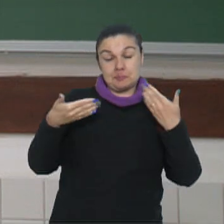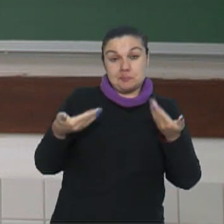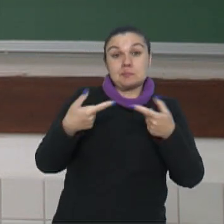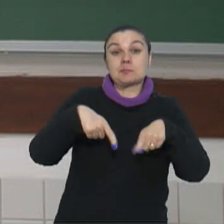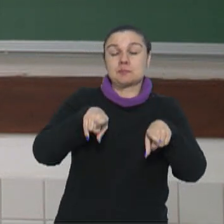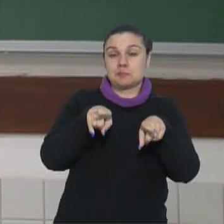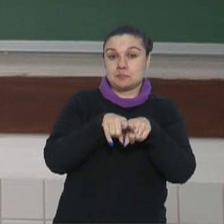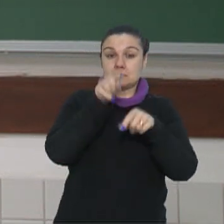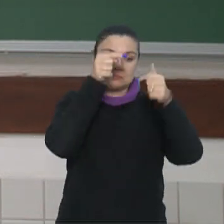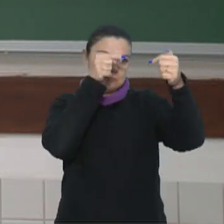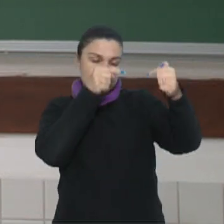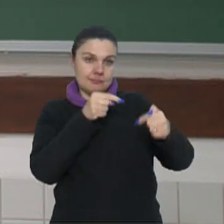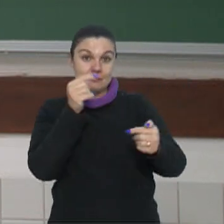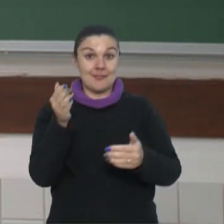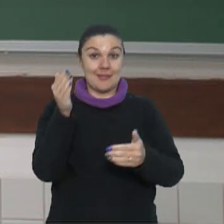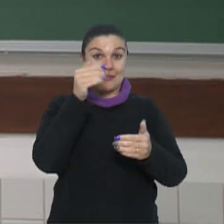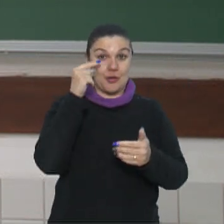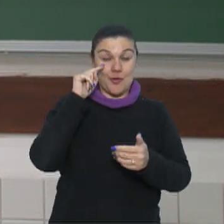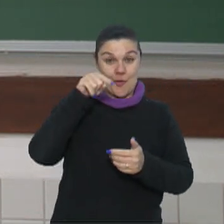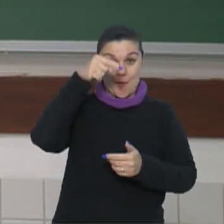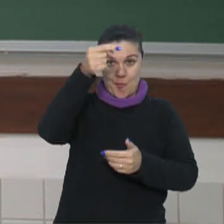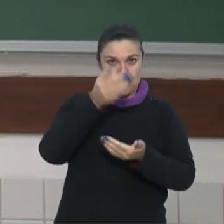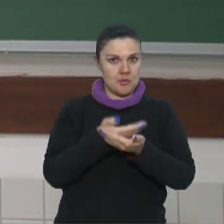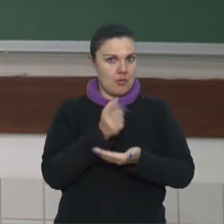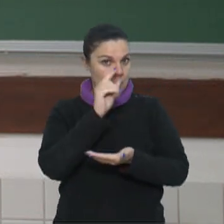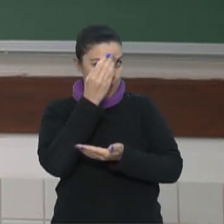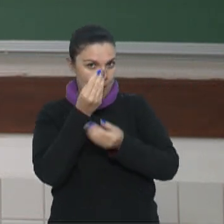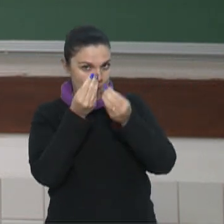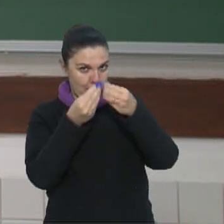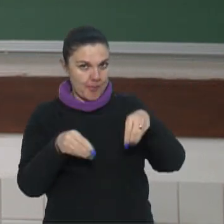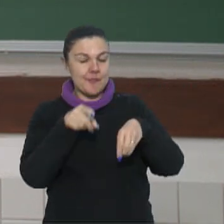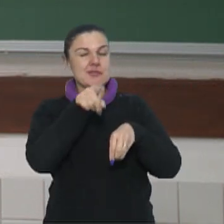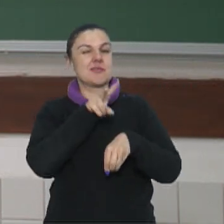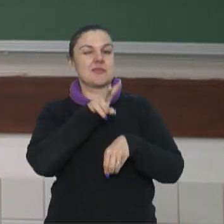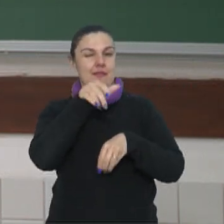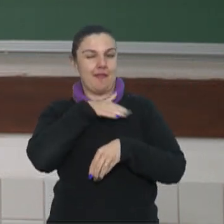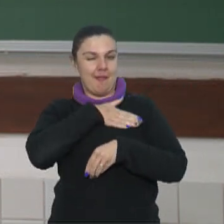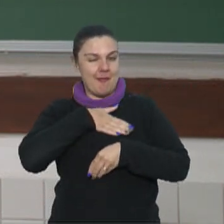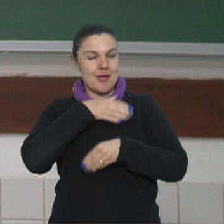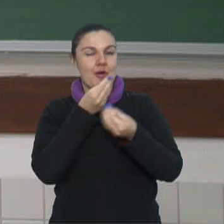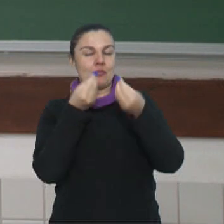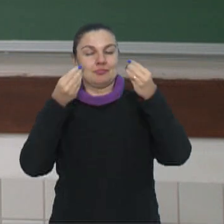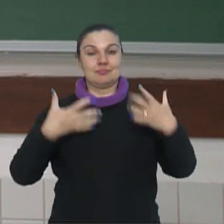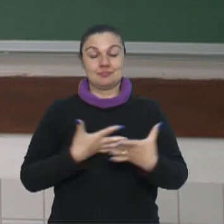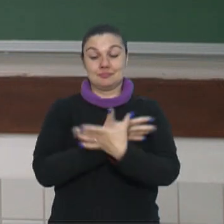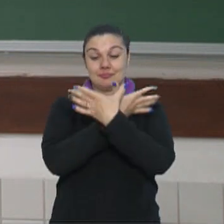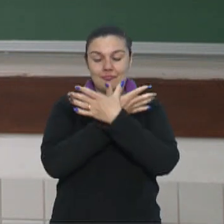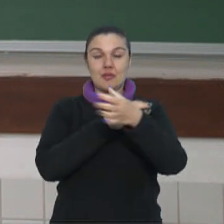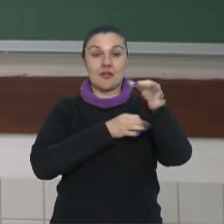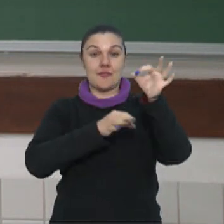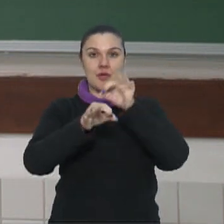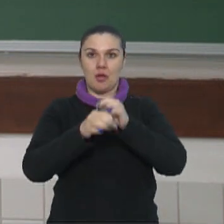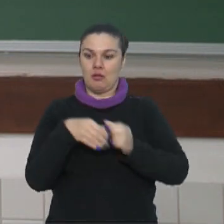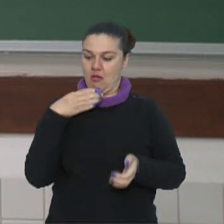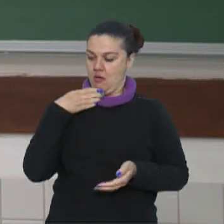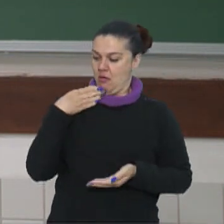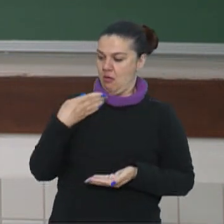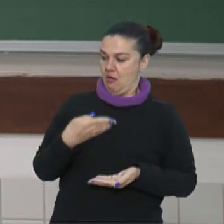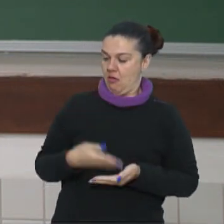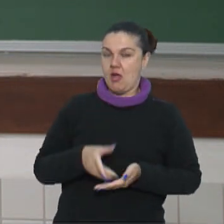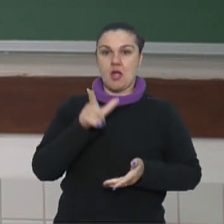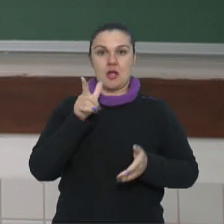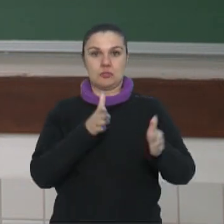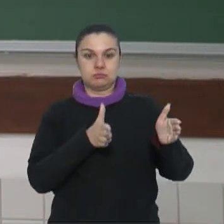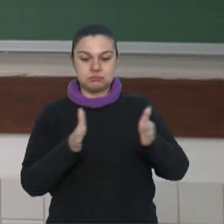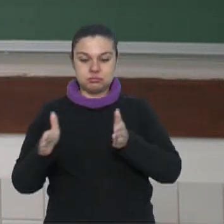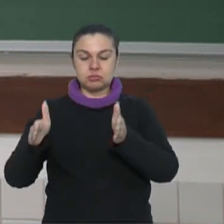um desses desafios eu trouxe para vocês na próxima aula, não percam, sobre agricultura, como que os aztecas faziam sistemas impressionantes. E